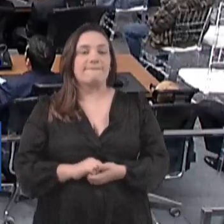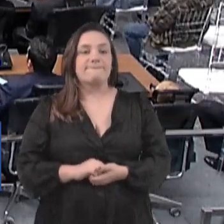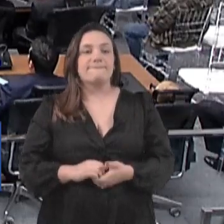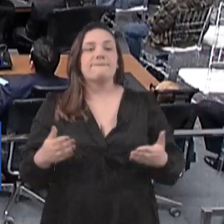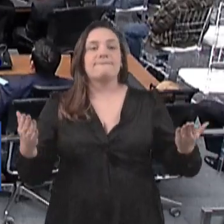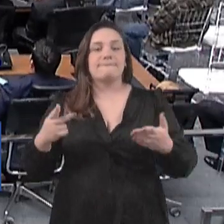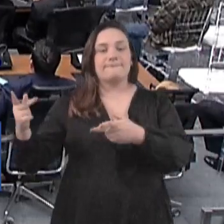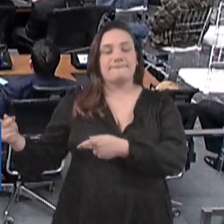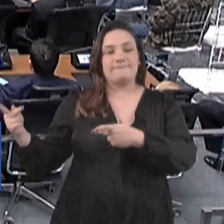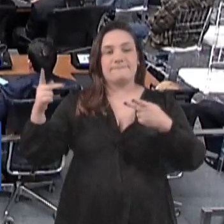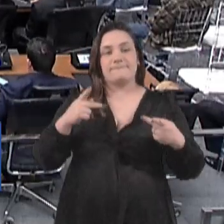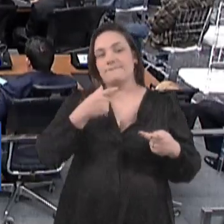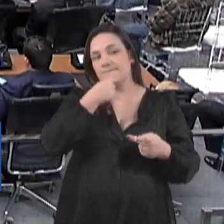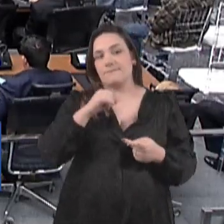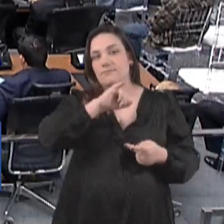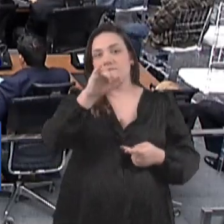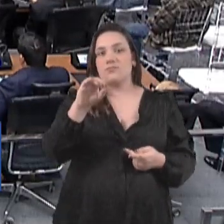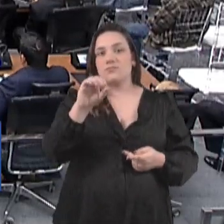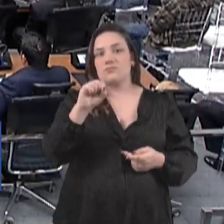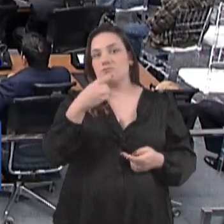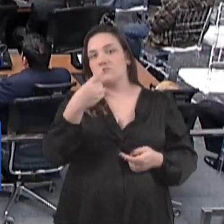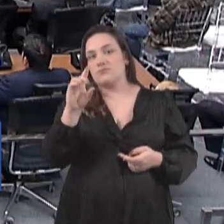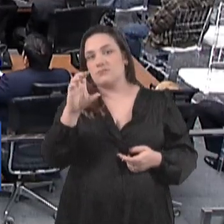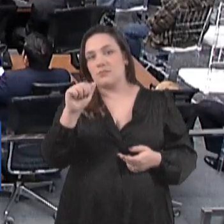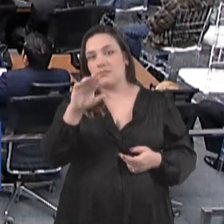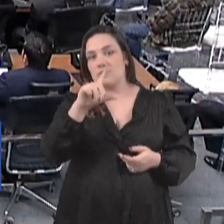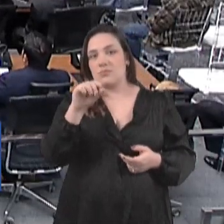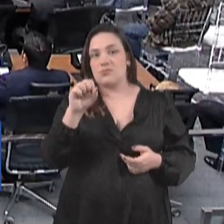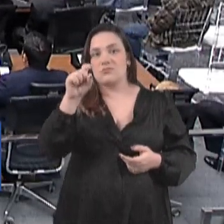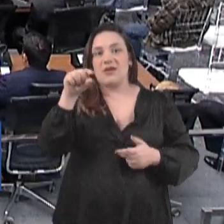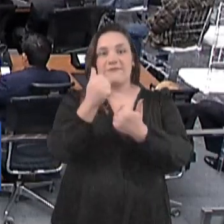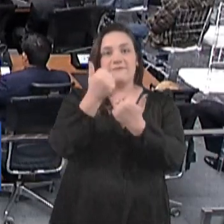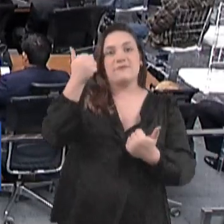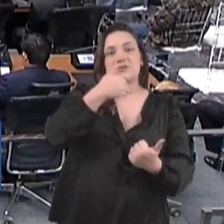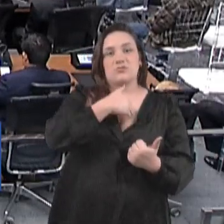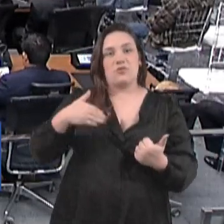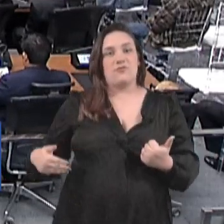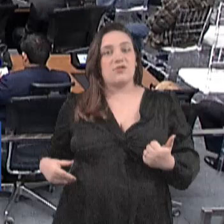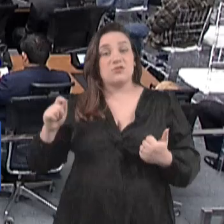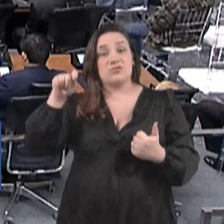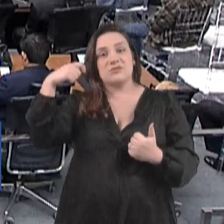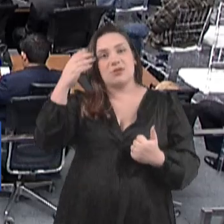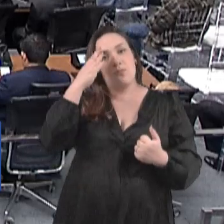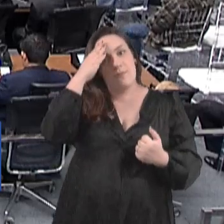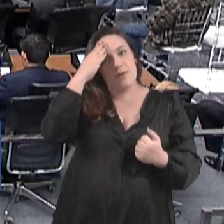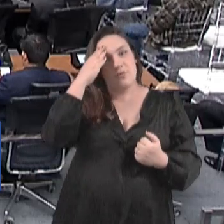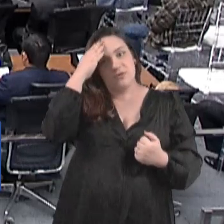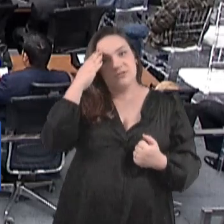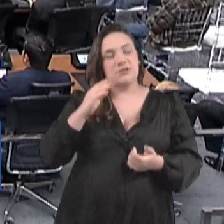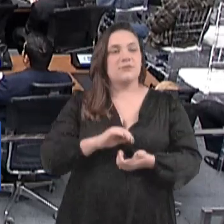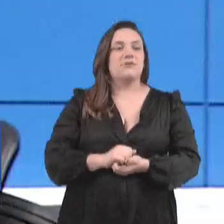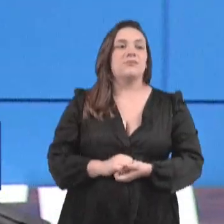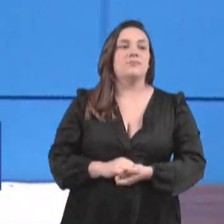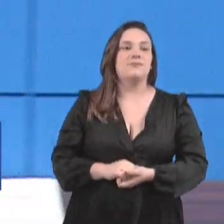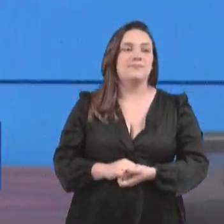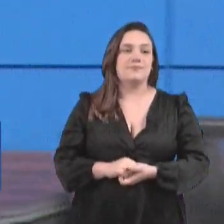Convidamos a sua excelência, o senhor José Carlos Barbosa, vice-governador do Estado de Mato Grosso do Sul.